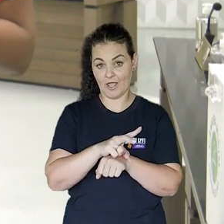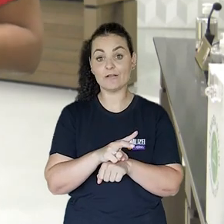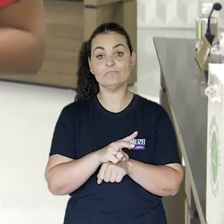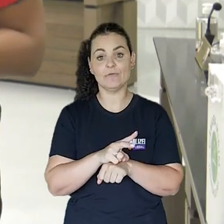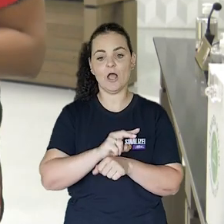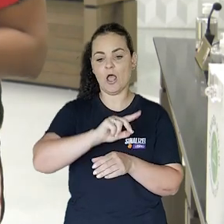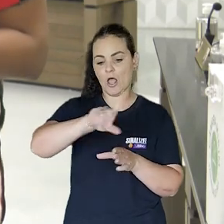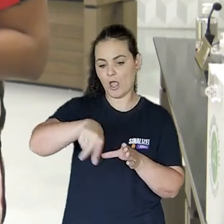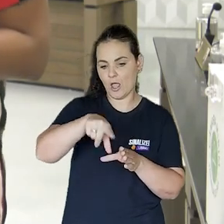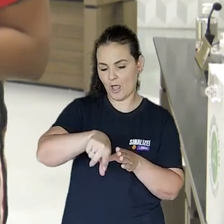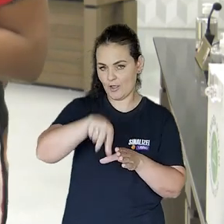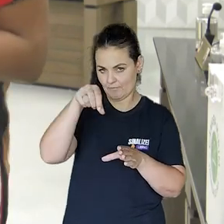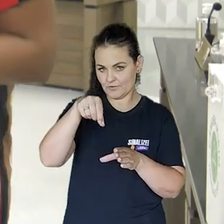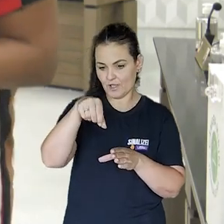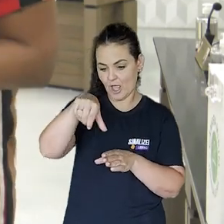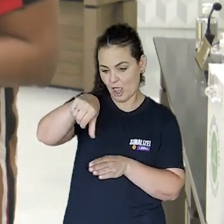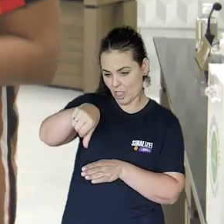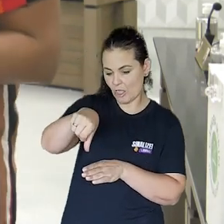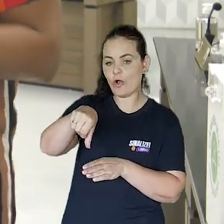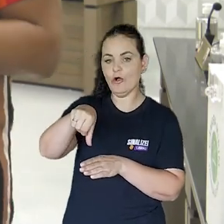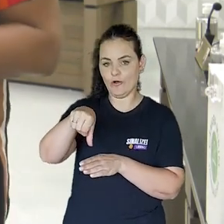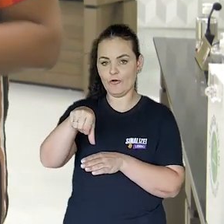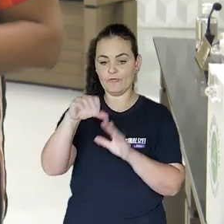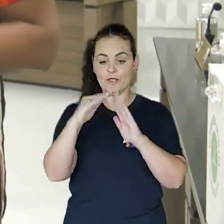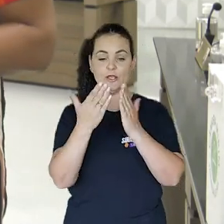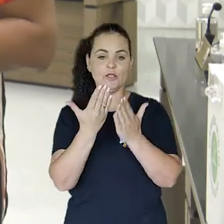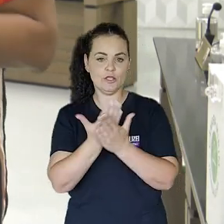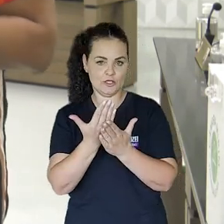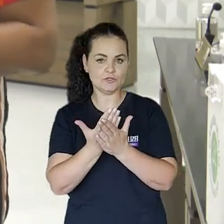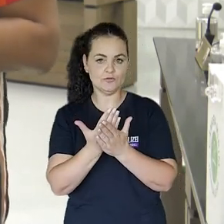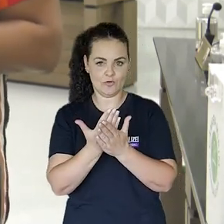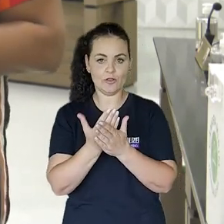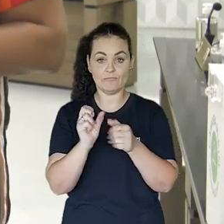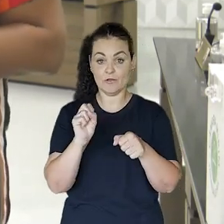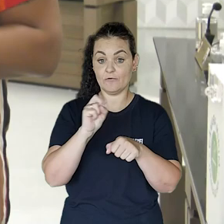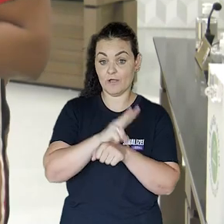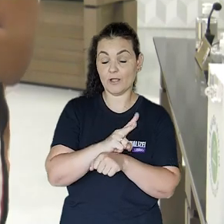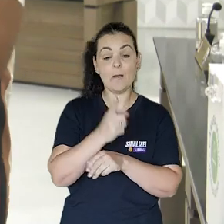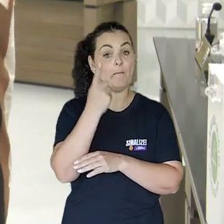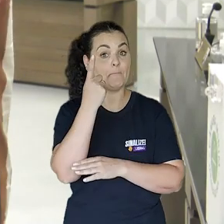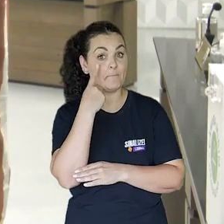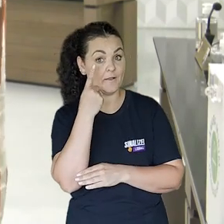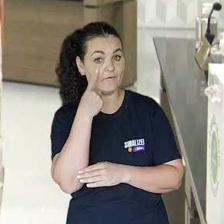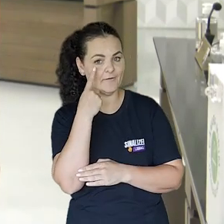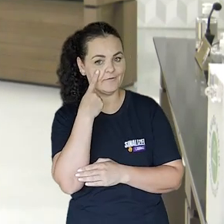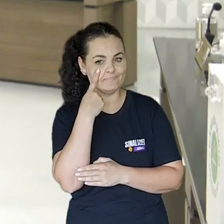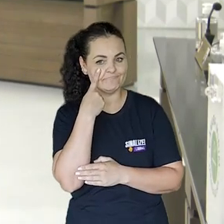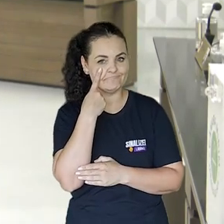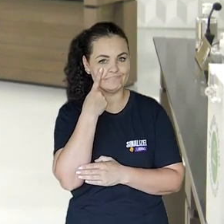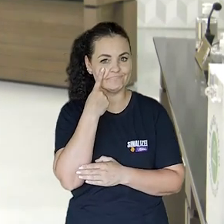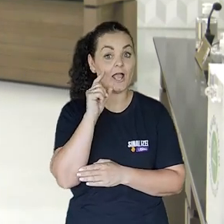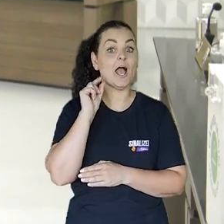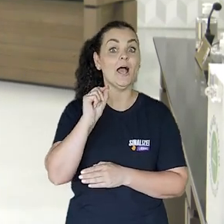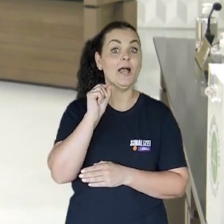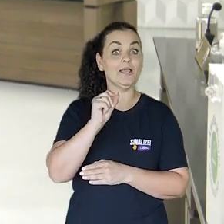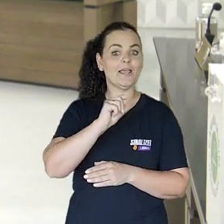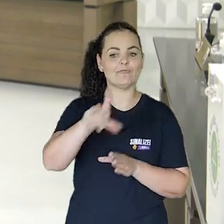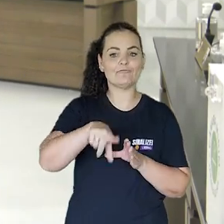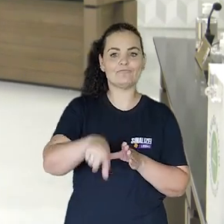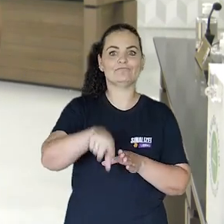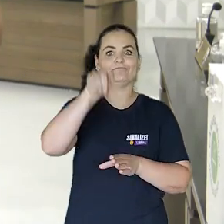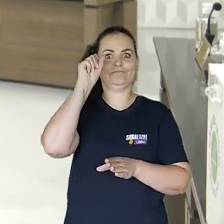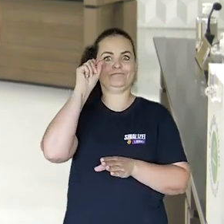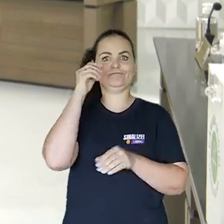entre as 9 escolas não participantes para definir a composição desse grupo, né, da rede